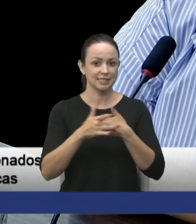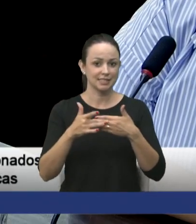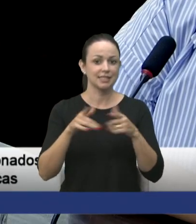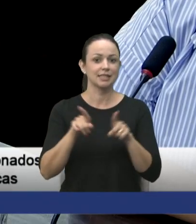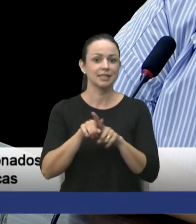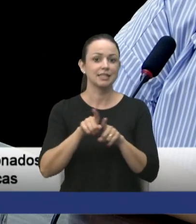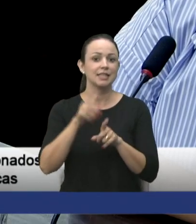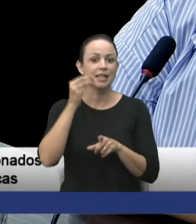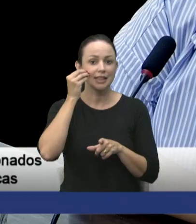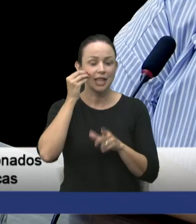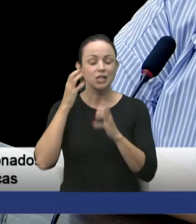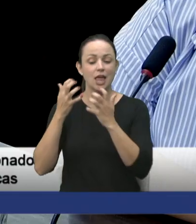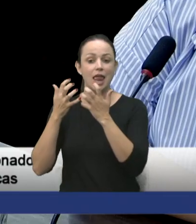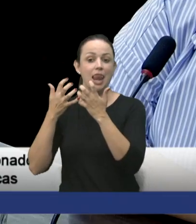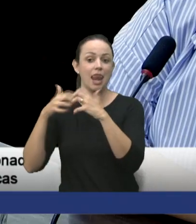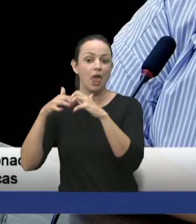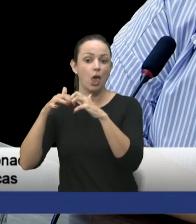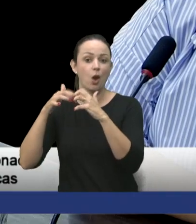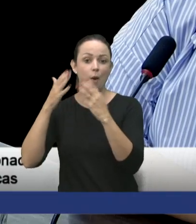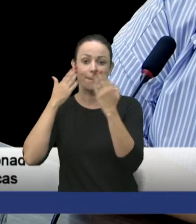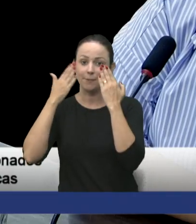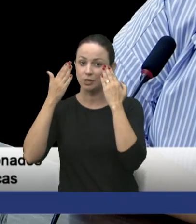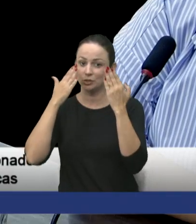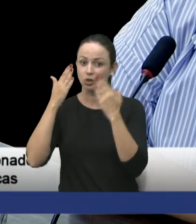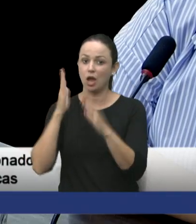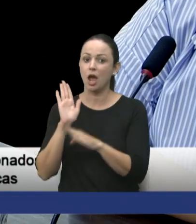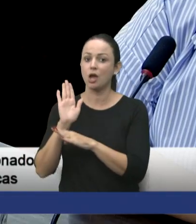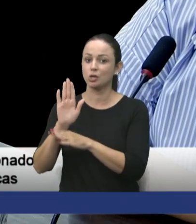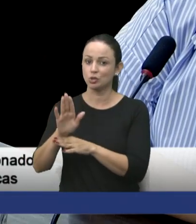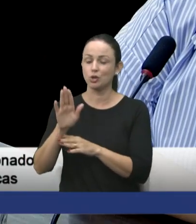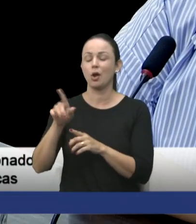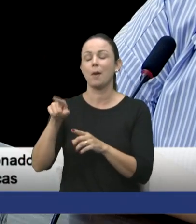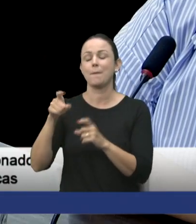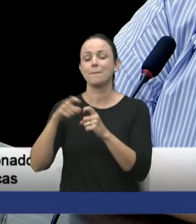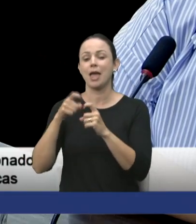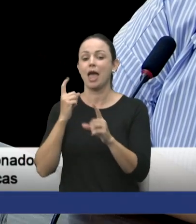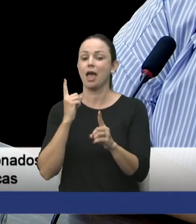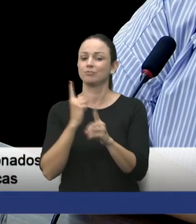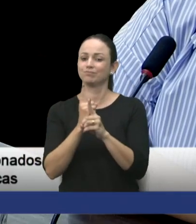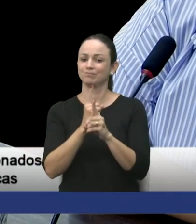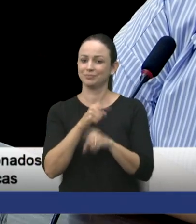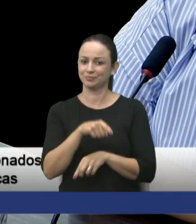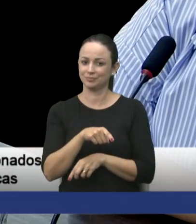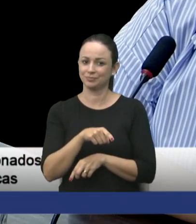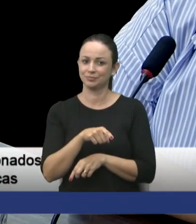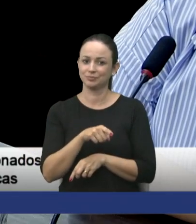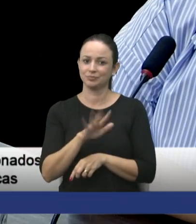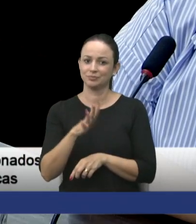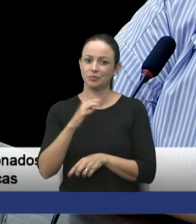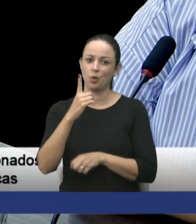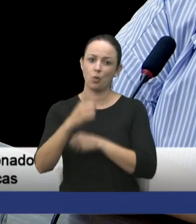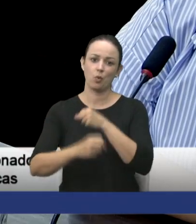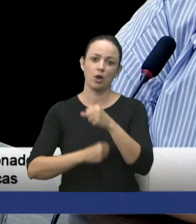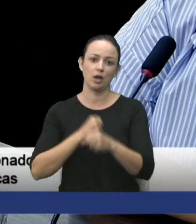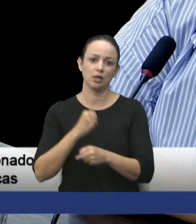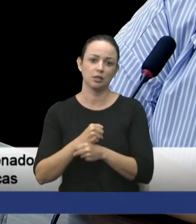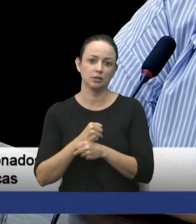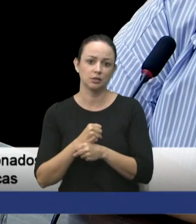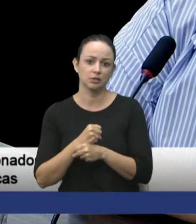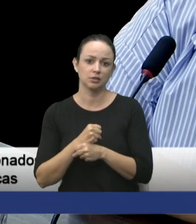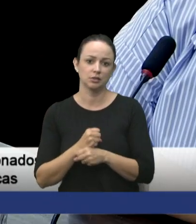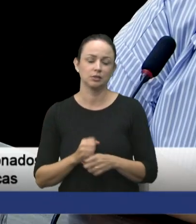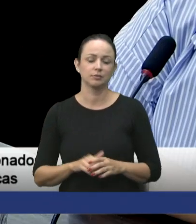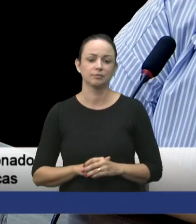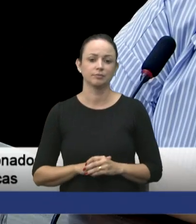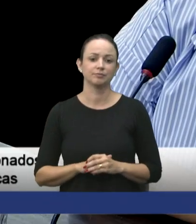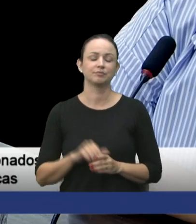testes neuropsicológicos, tá? Para ajudar o médico no diagnóstico. Mais ou menos 1 ano. 1 ano. Isso. E